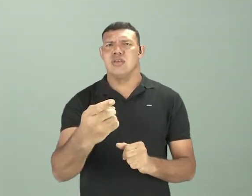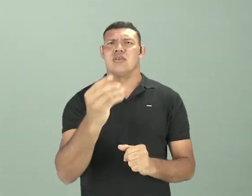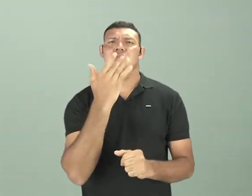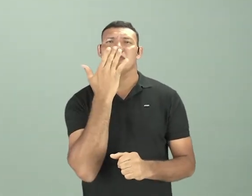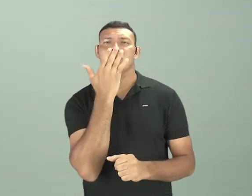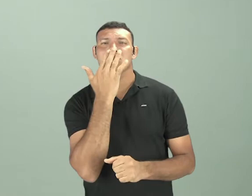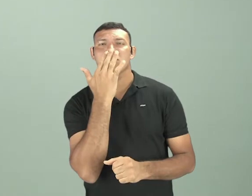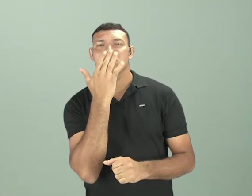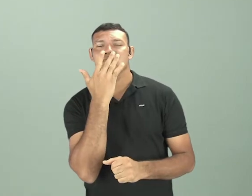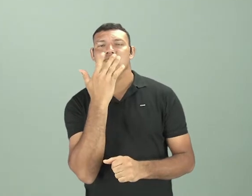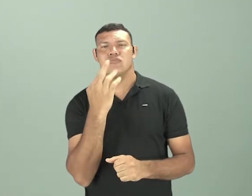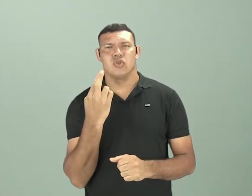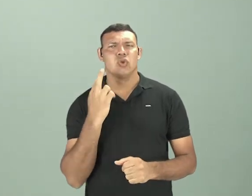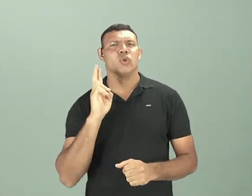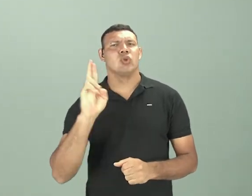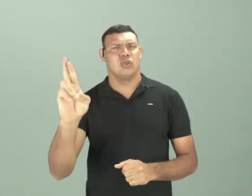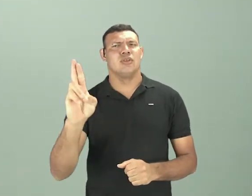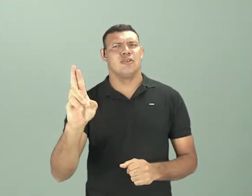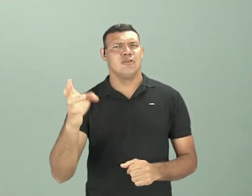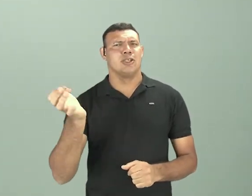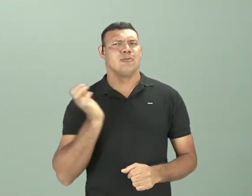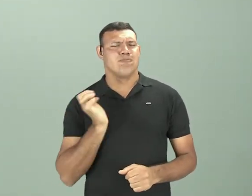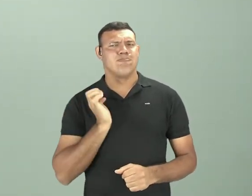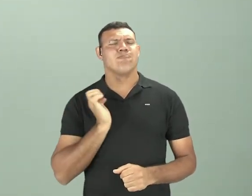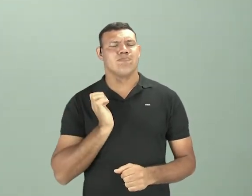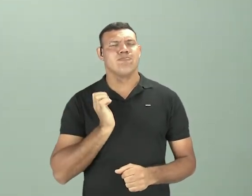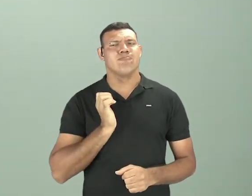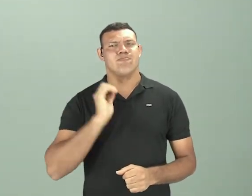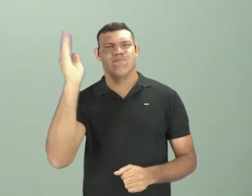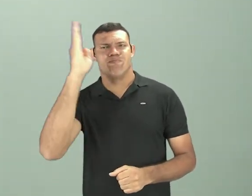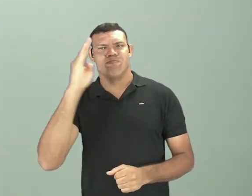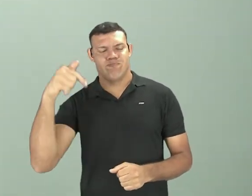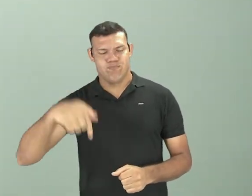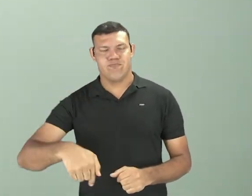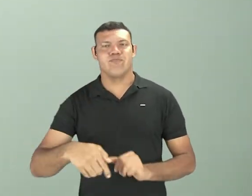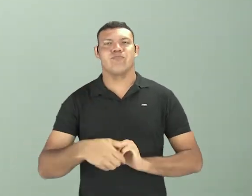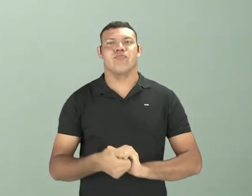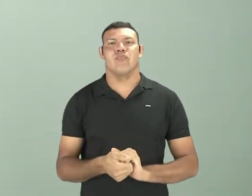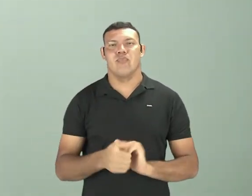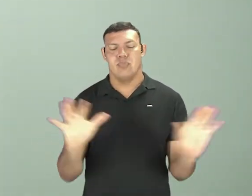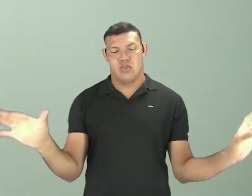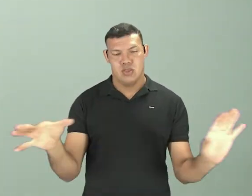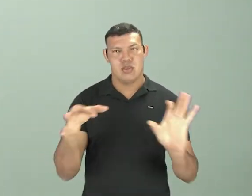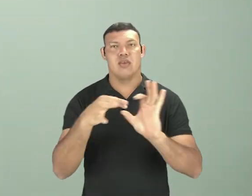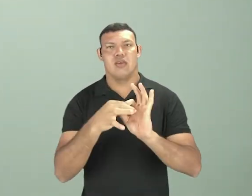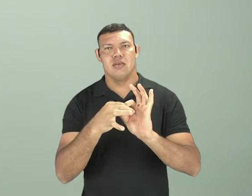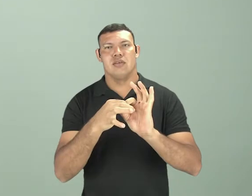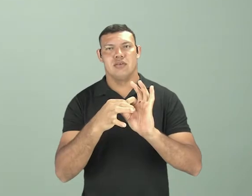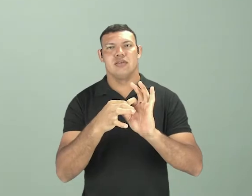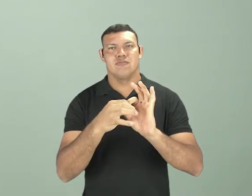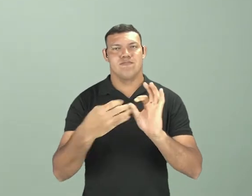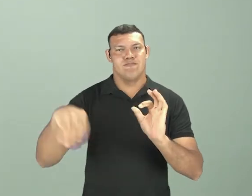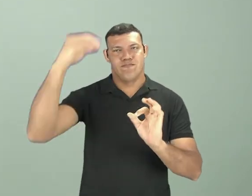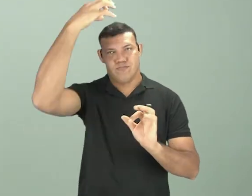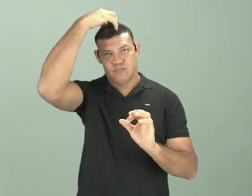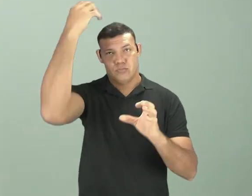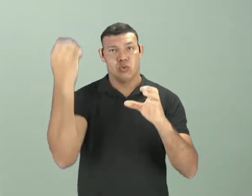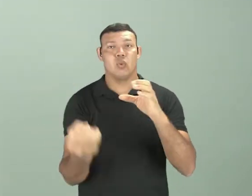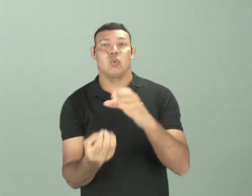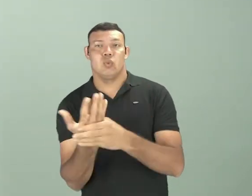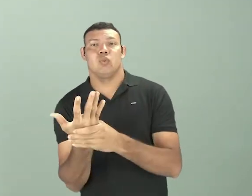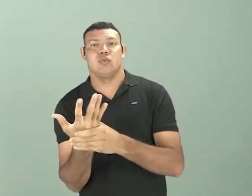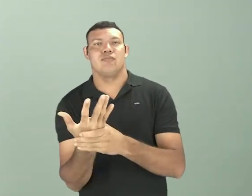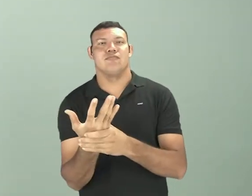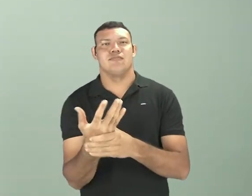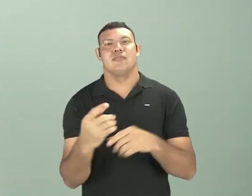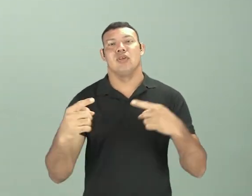cores começam a representar essas riquezas que nós temos, né? Mas ela nasce atrelada aí a essa monarquia. Então a bandeira é um novo símbolo